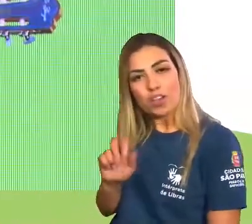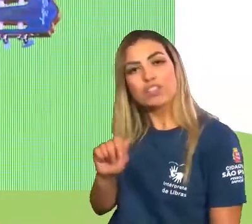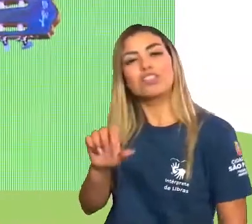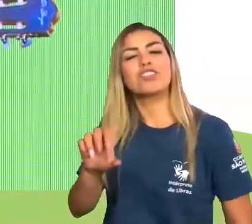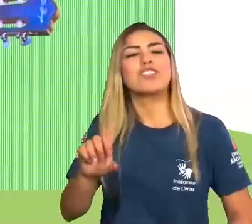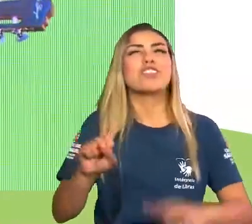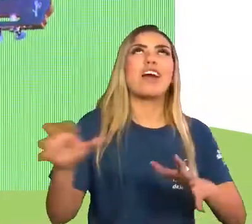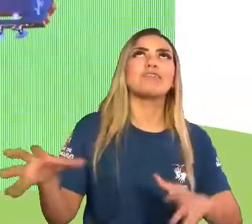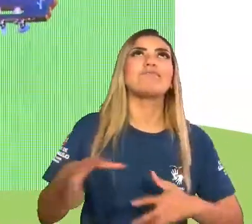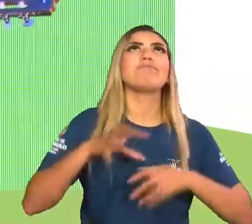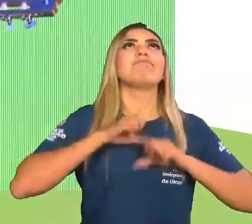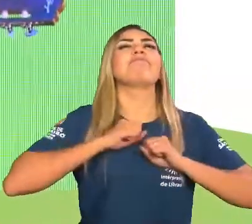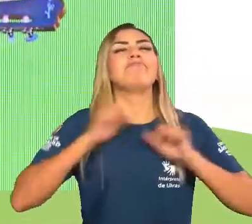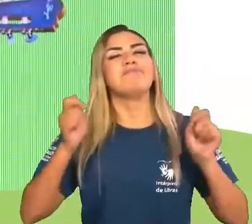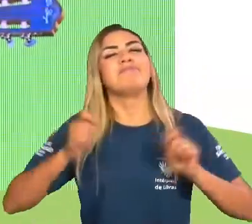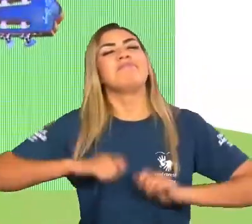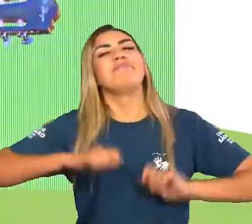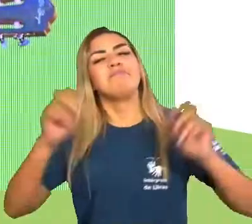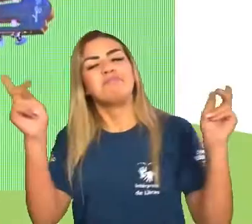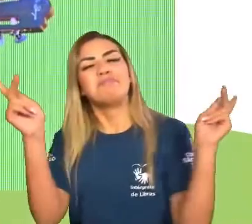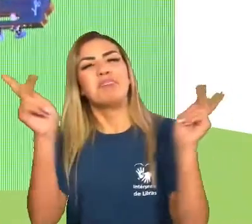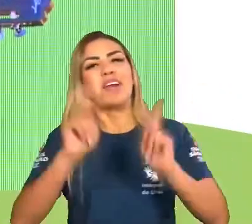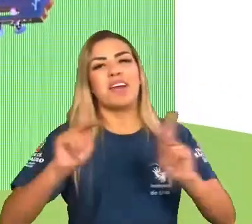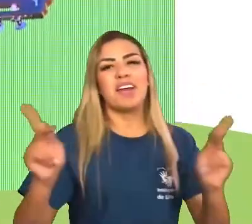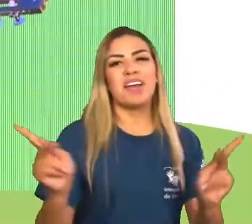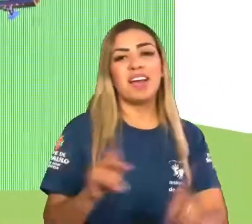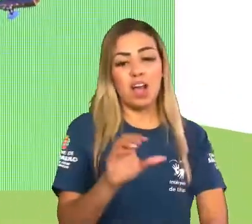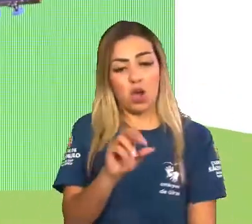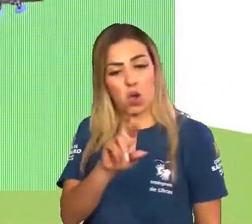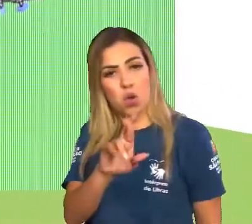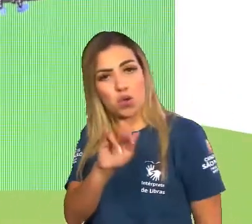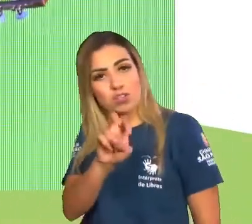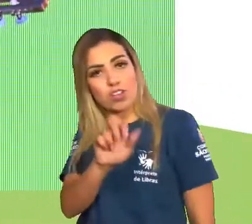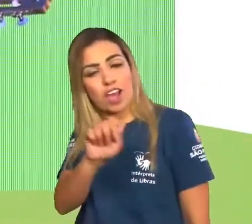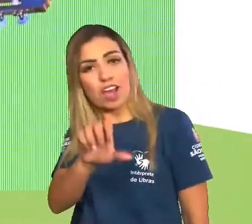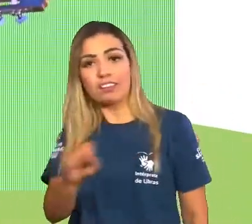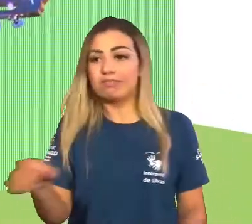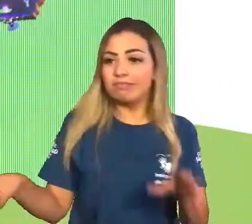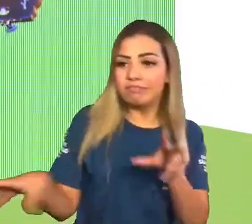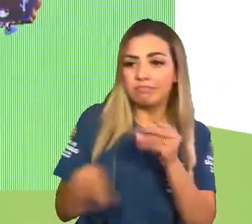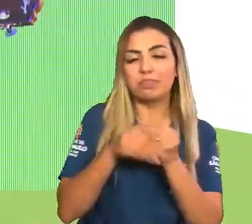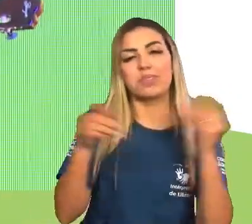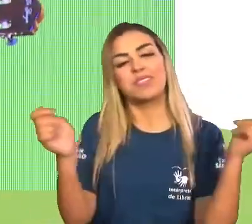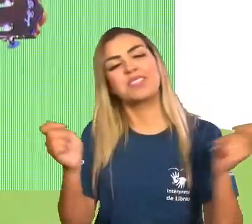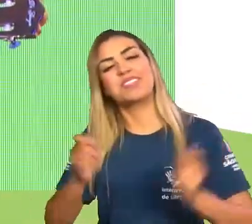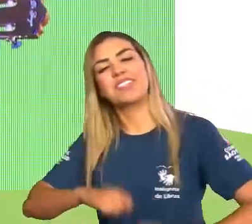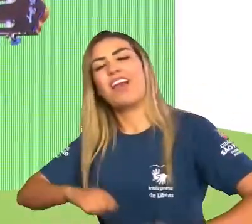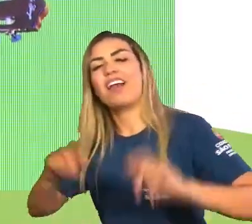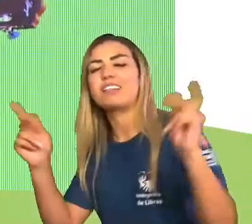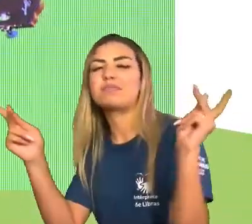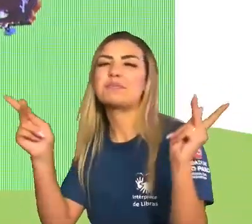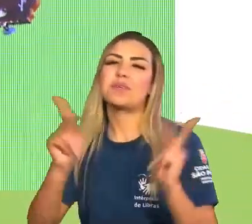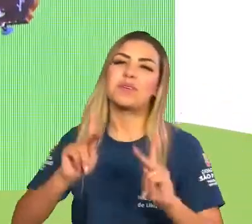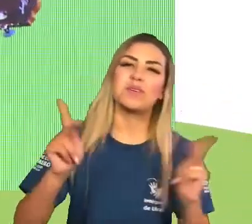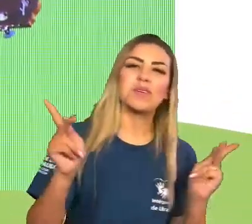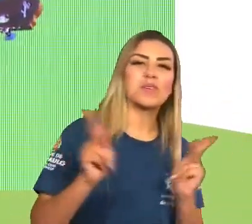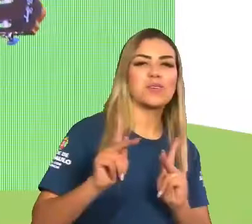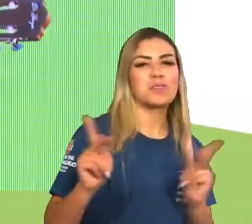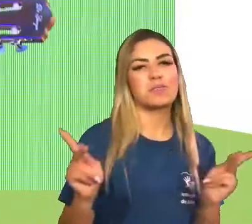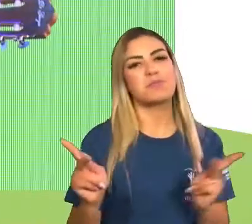paz. Quanto mais, pra quem tem ideais e os orixás. Eu quis